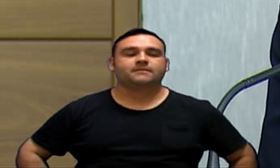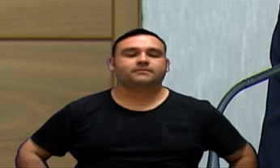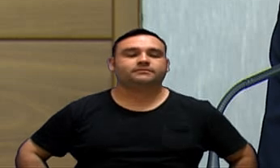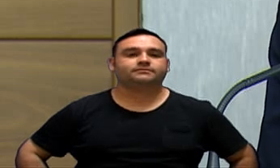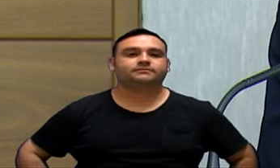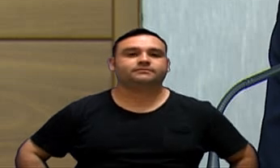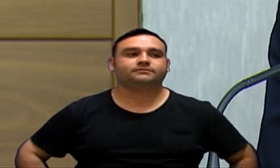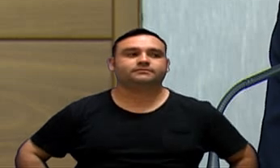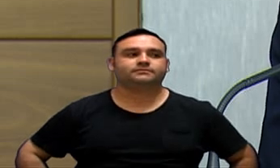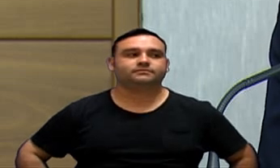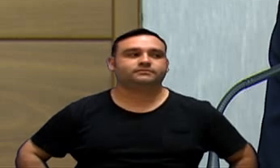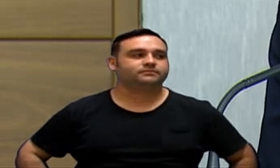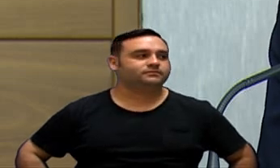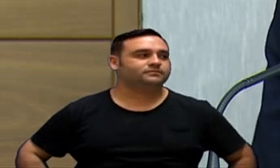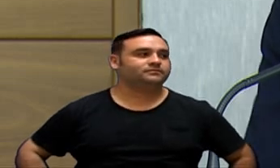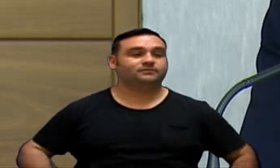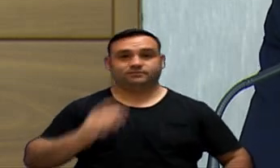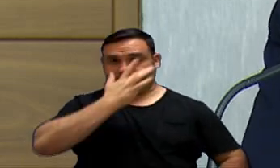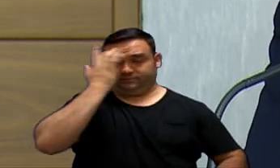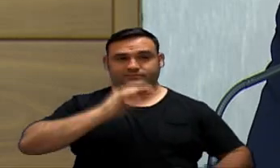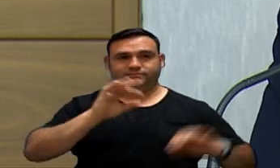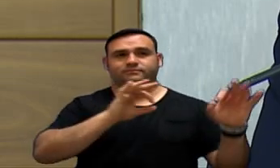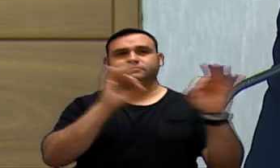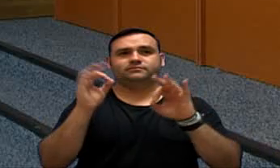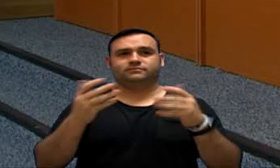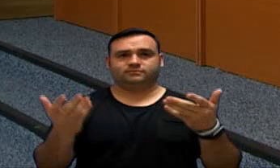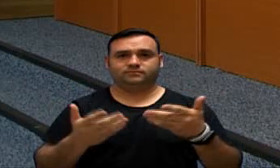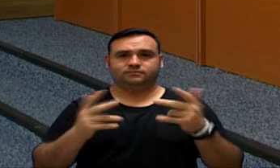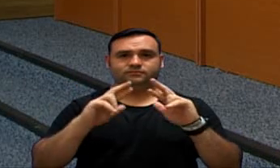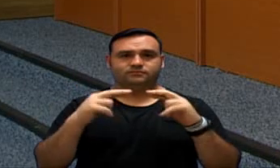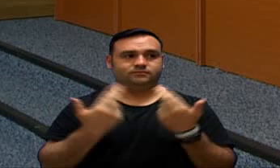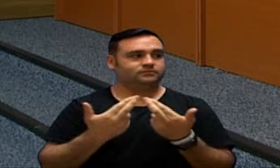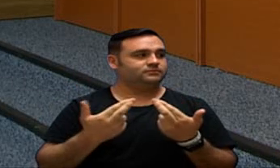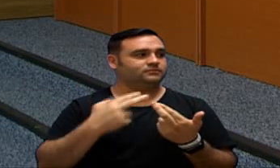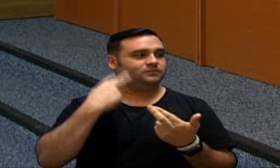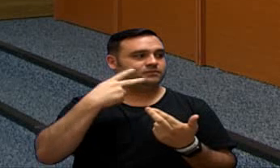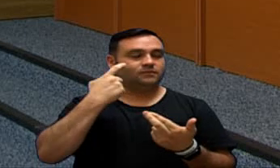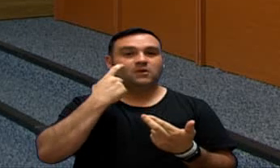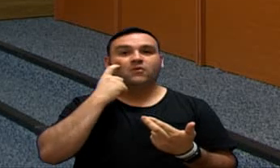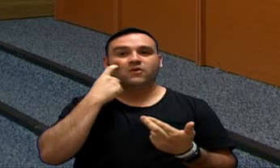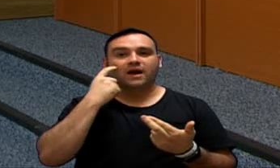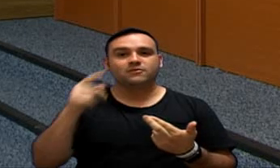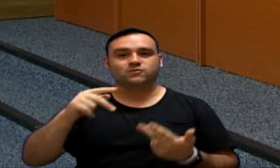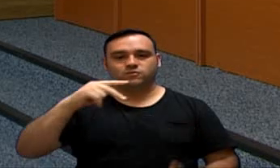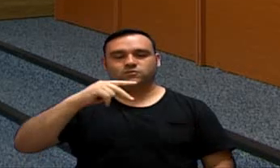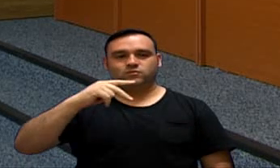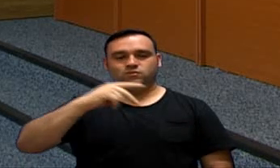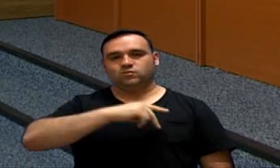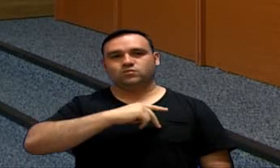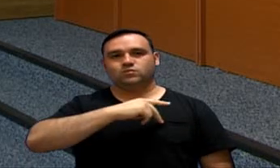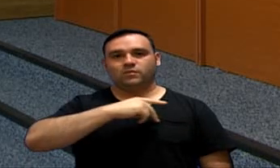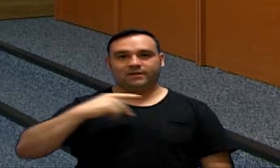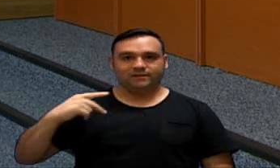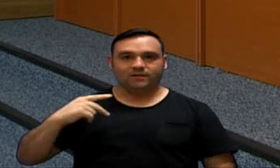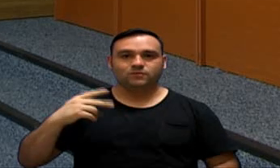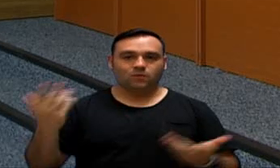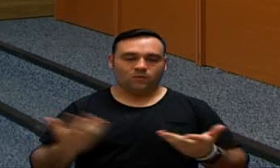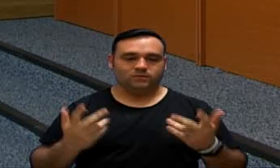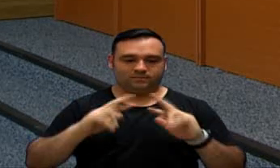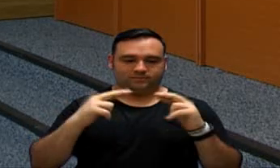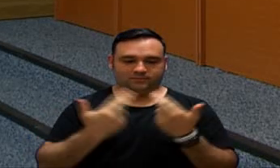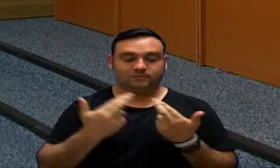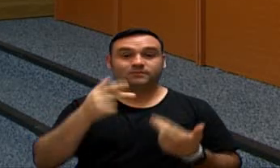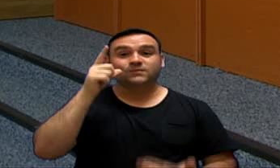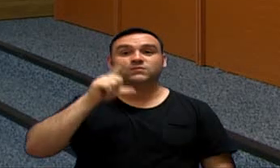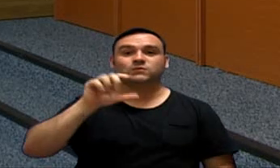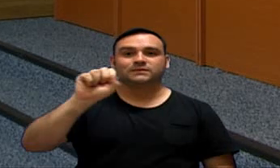todos aqueles que nos acompanham aqui. Vereador Caio, que preside esta sessão, vereador